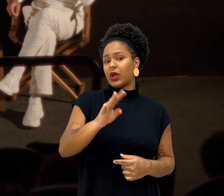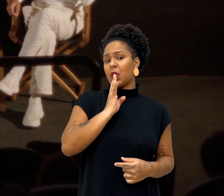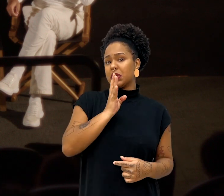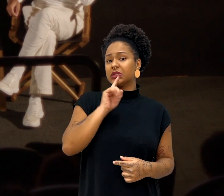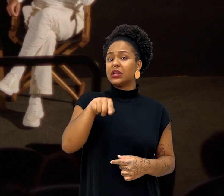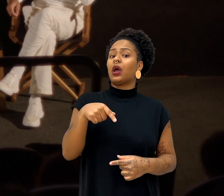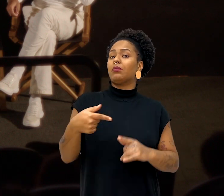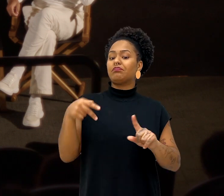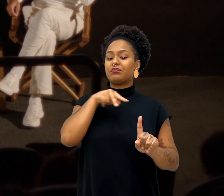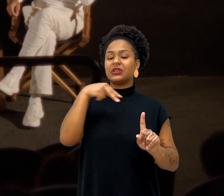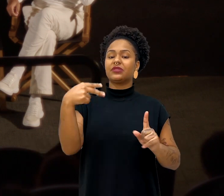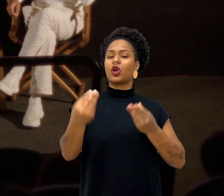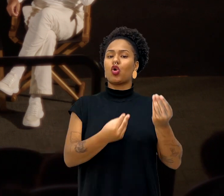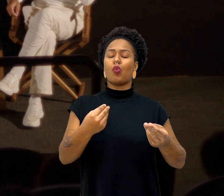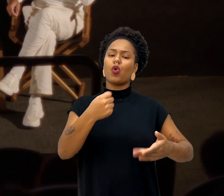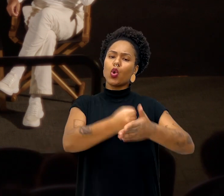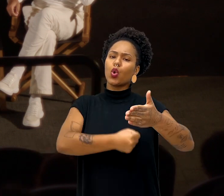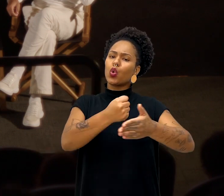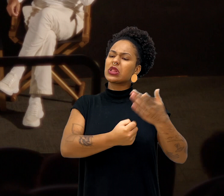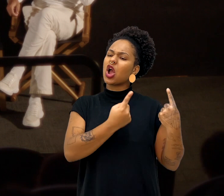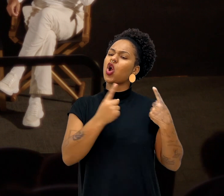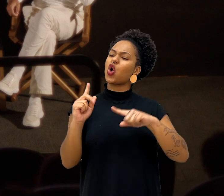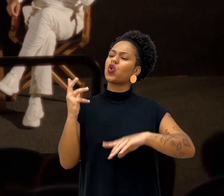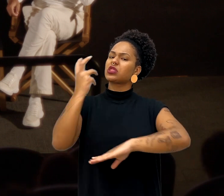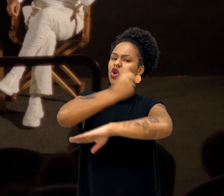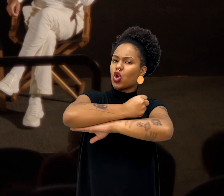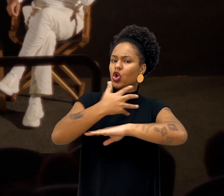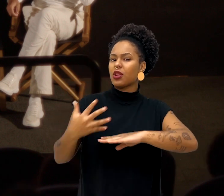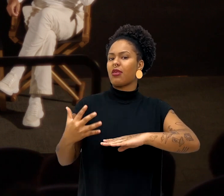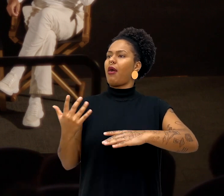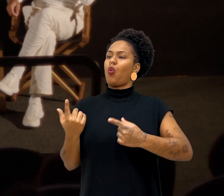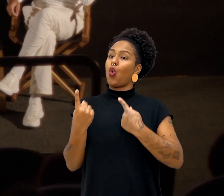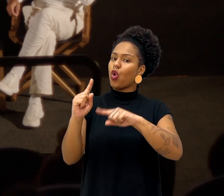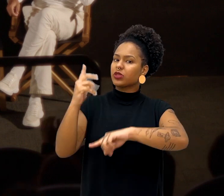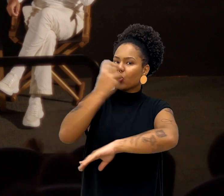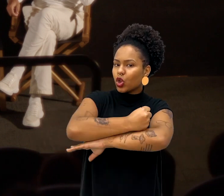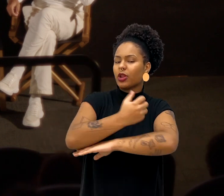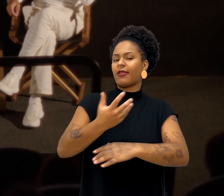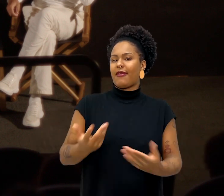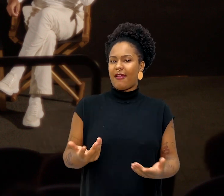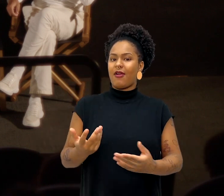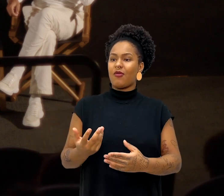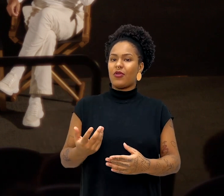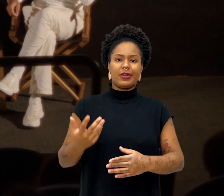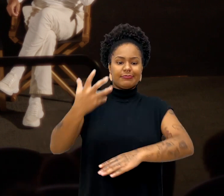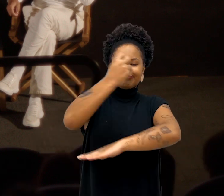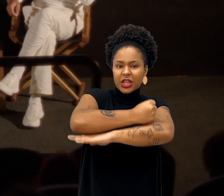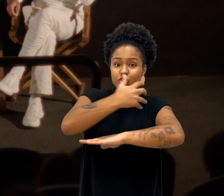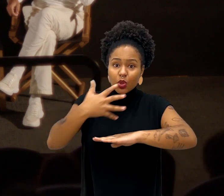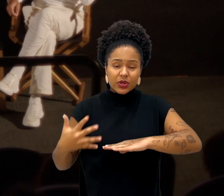indico para vocês conhecerem, trazem muito essa perspectiva de uma luta contracolonial também. Então,